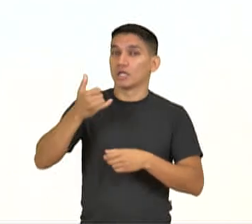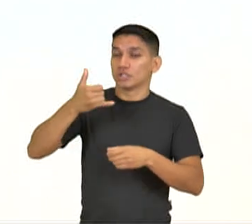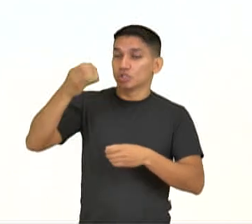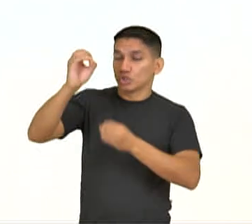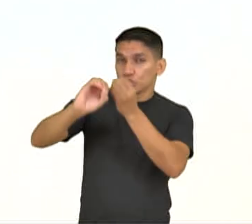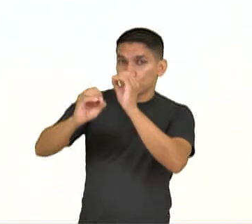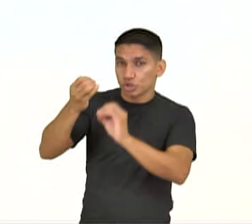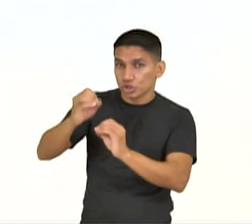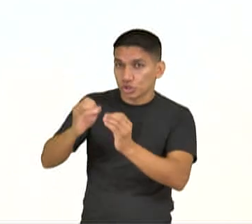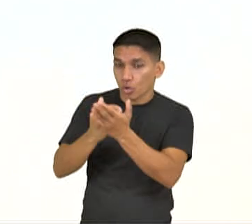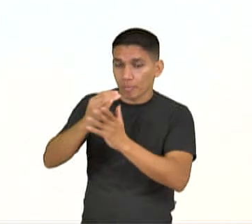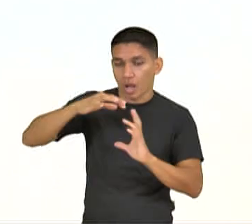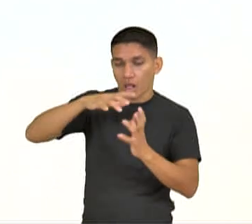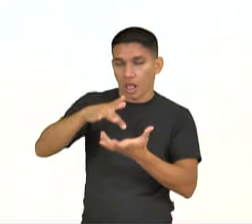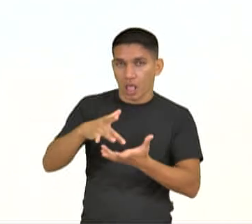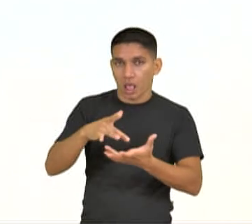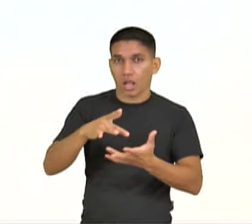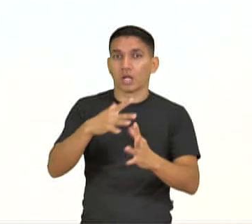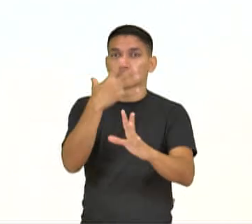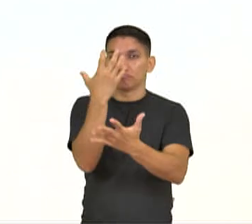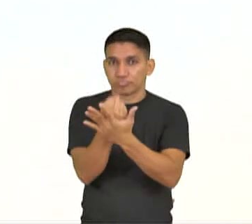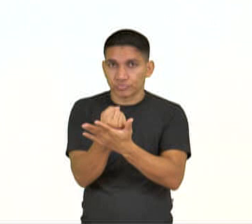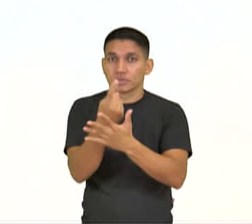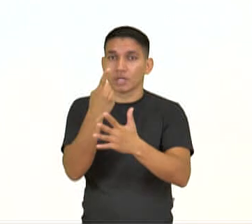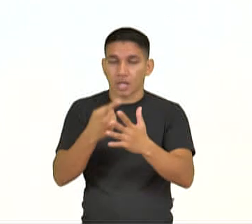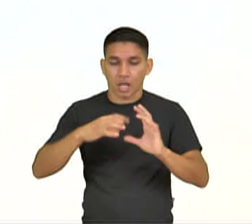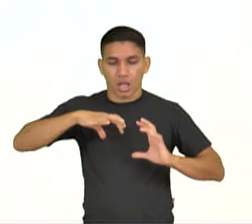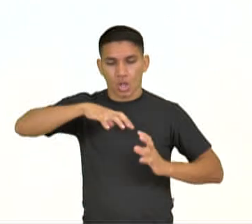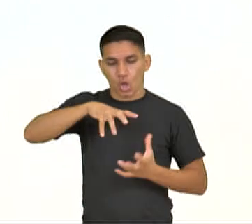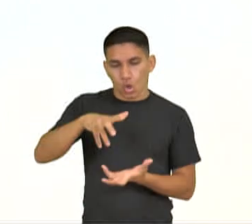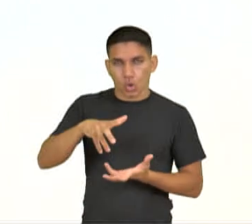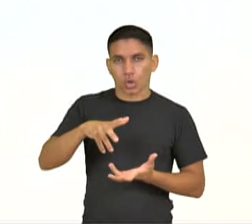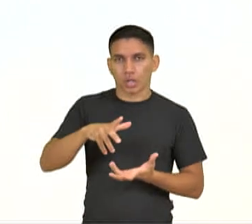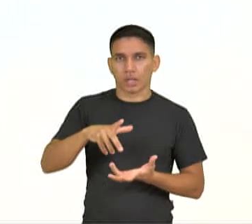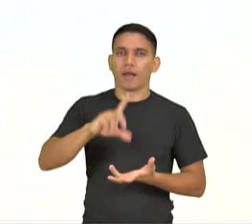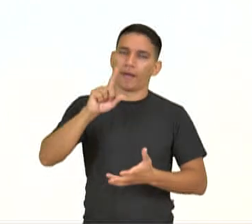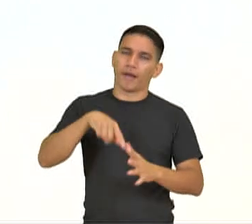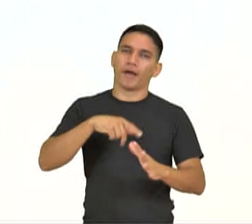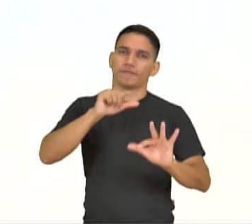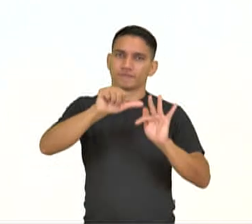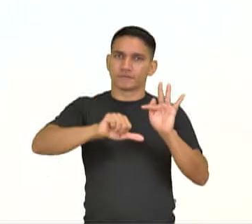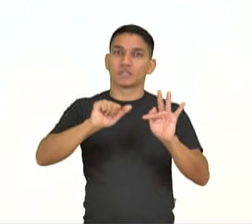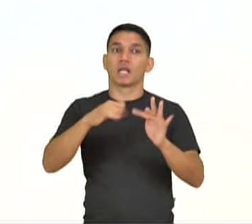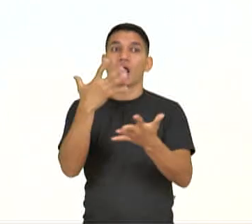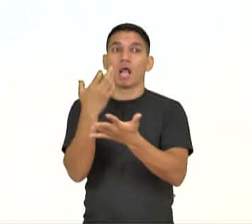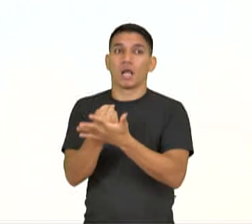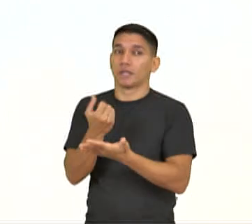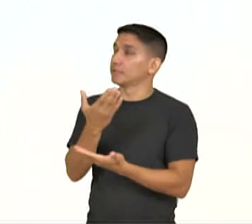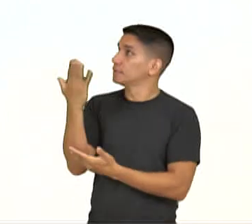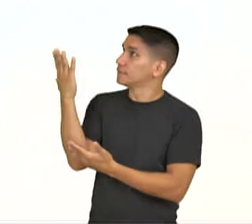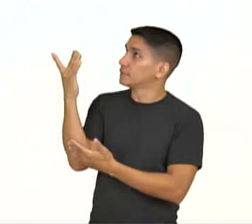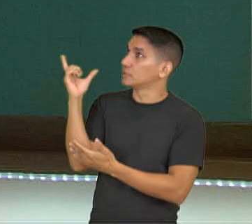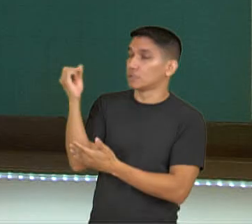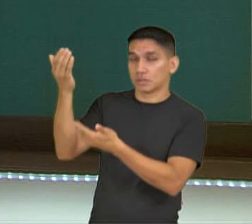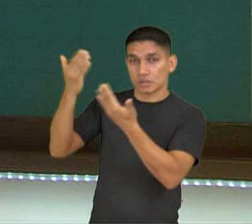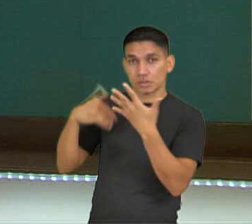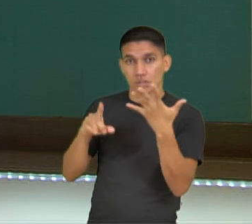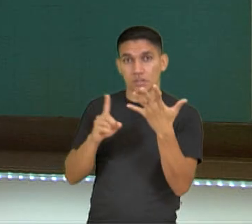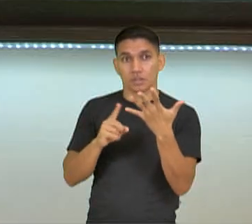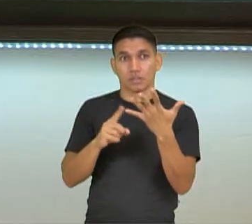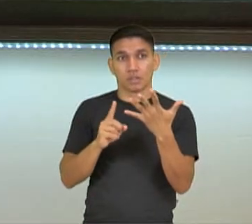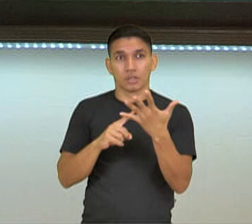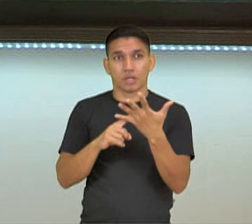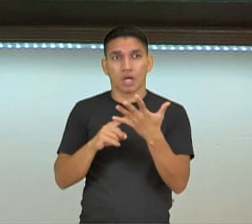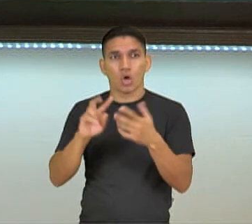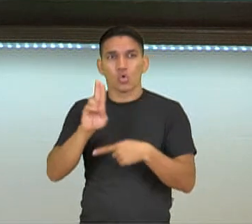atmosfera, físico. E a obtenção da amônia a partir de hidrogênio e nitrogênio.